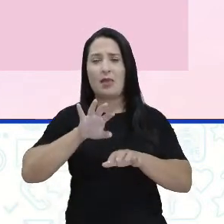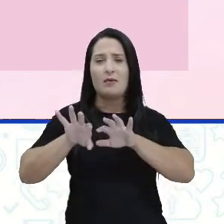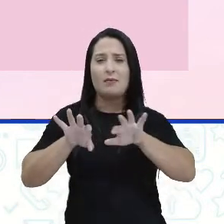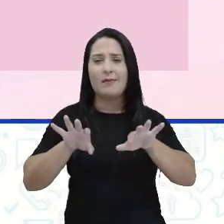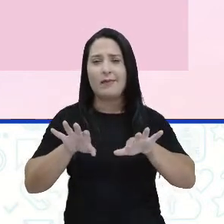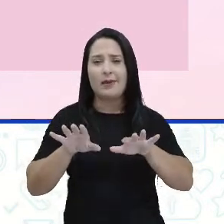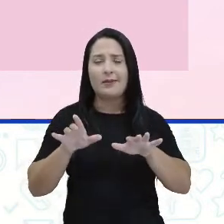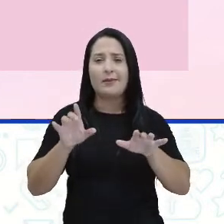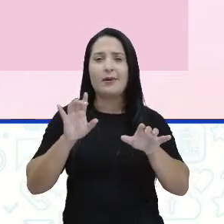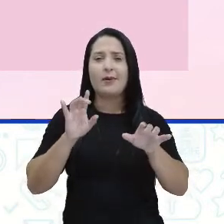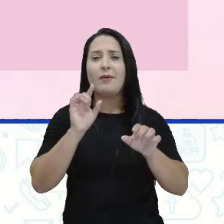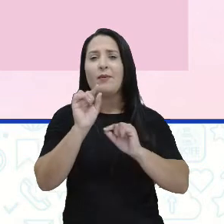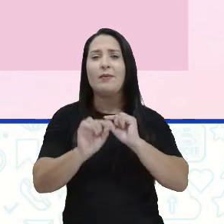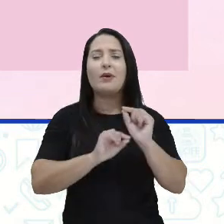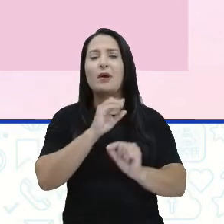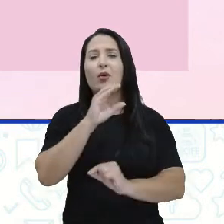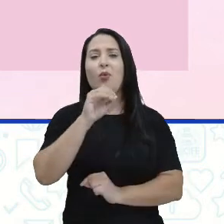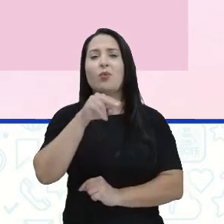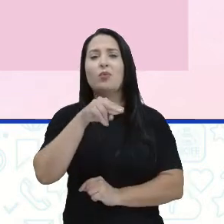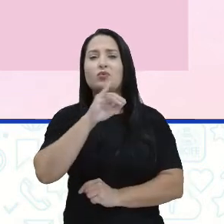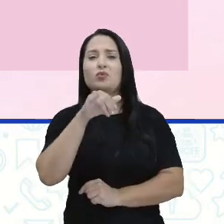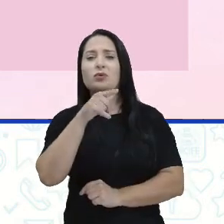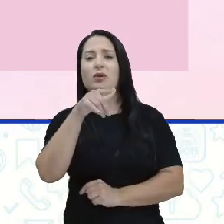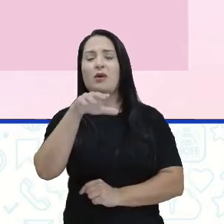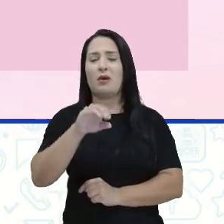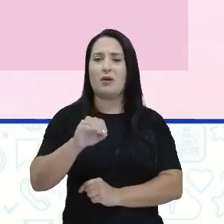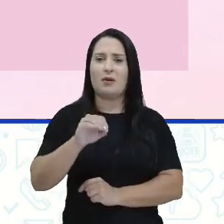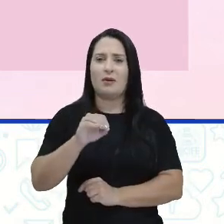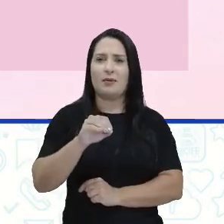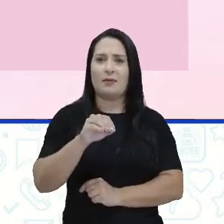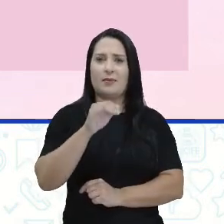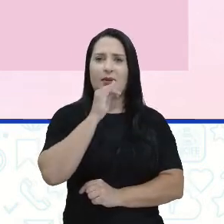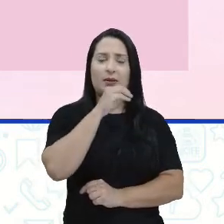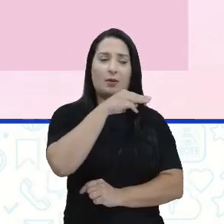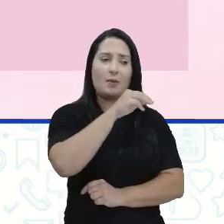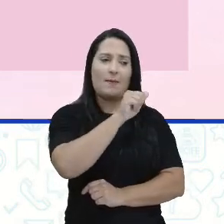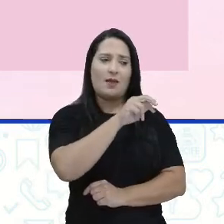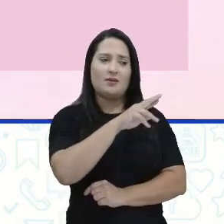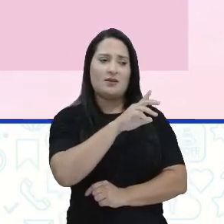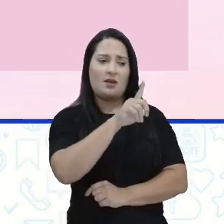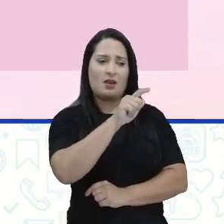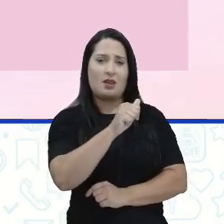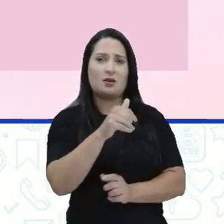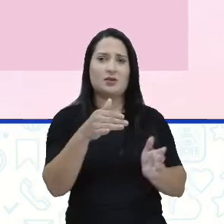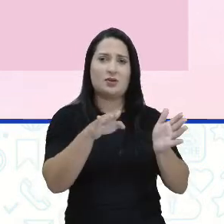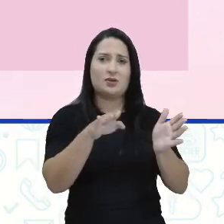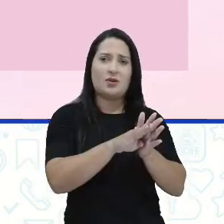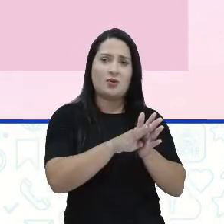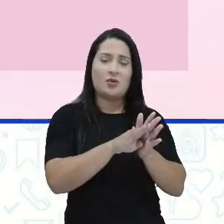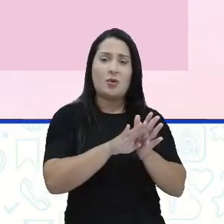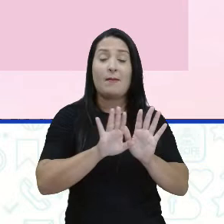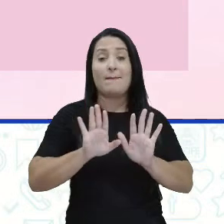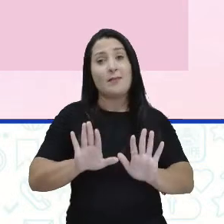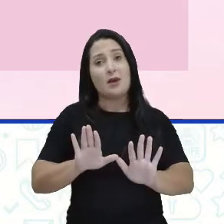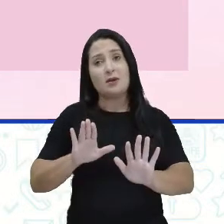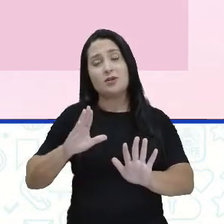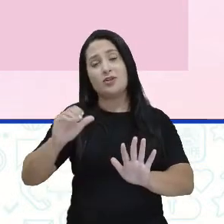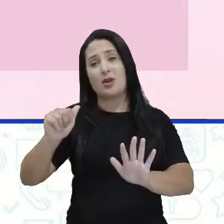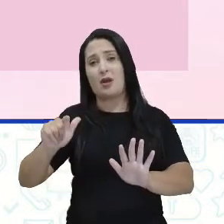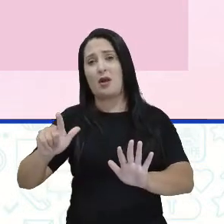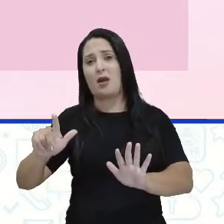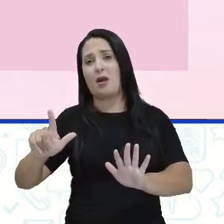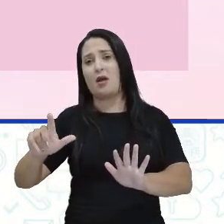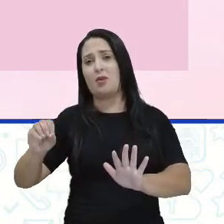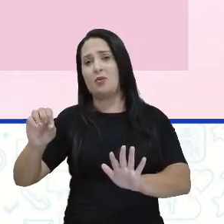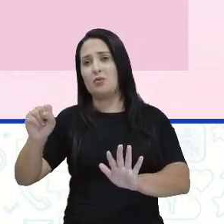uma conjunção, né? Eu poderia dizer, Marcela chegou, mas Carlos saiu. E aqui eu daria uma